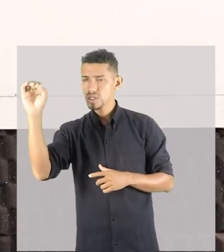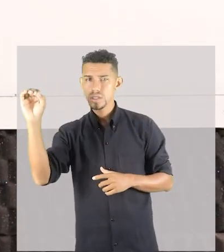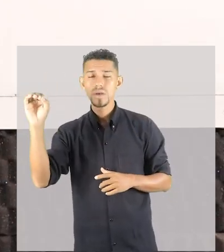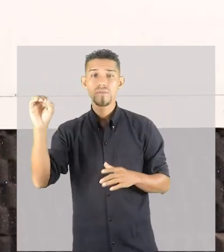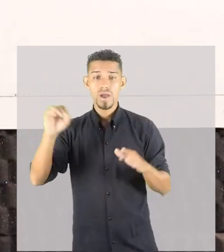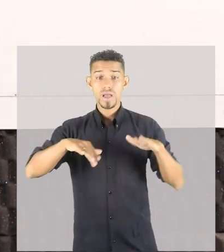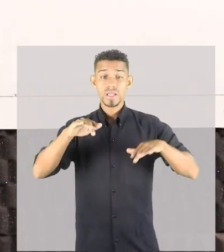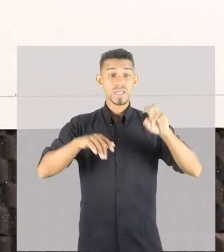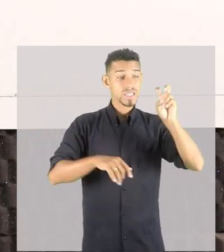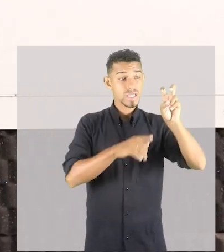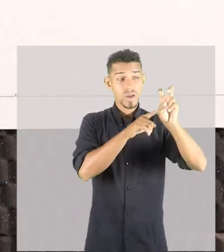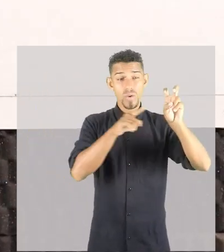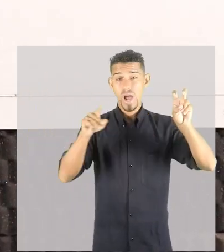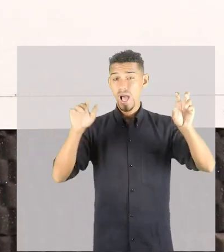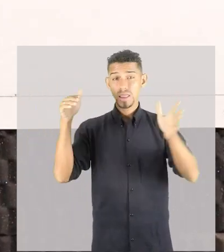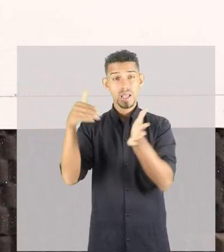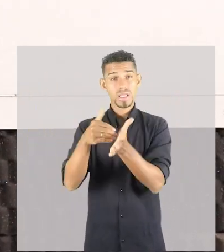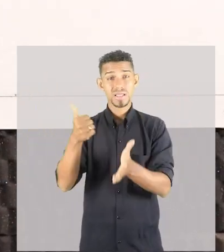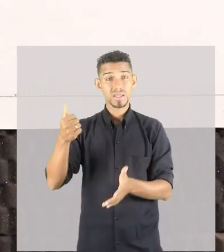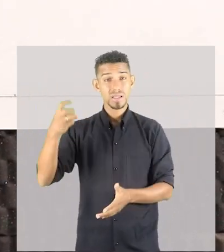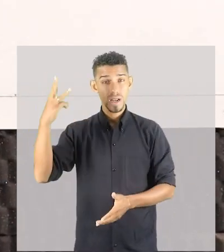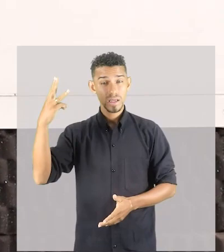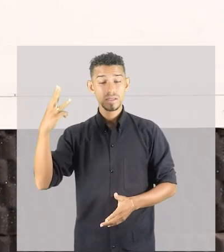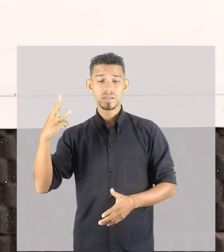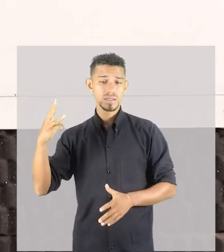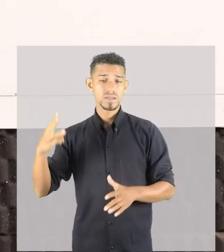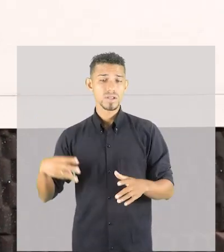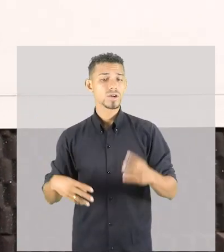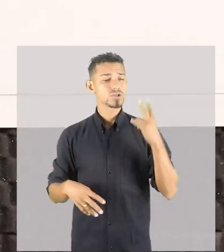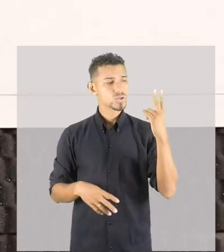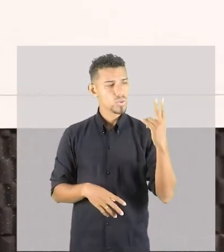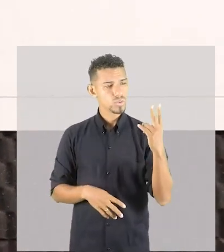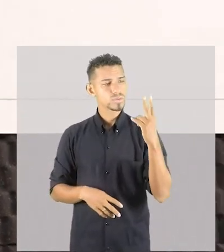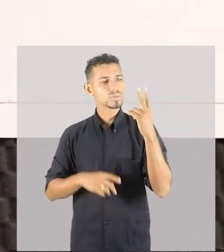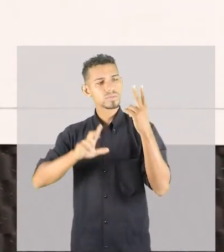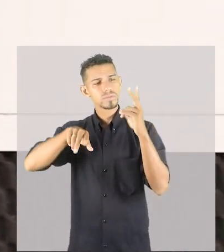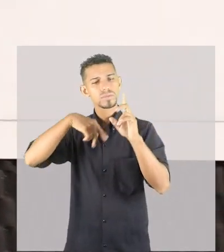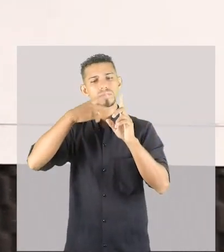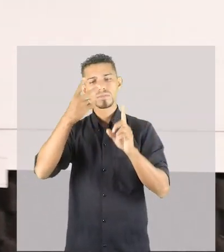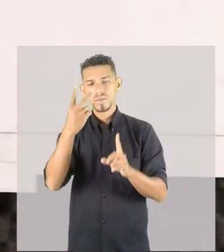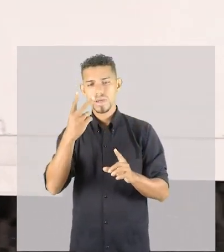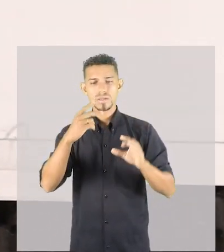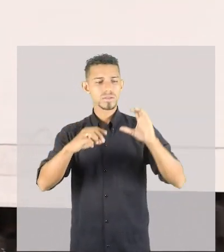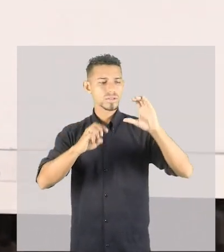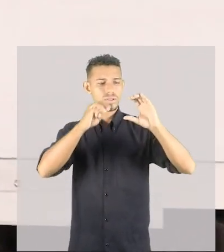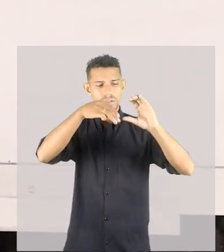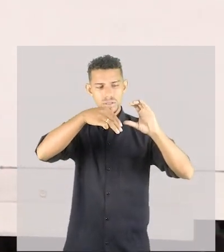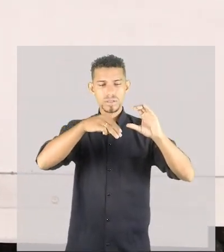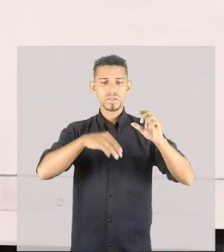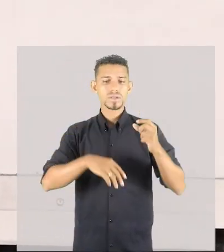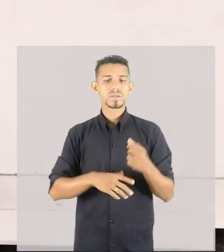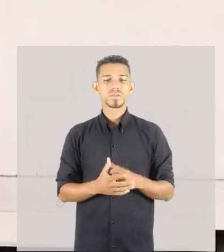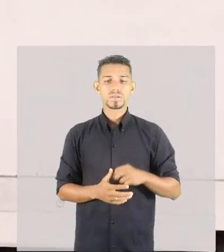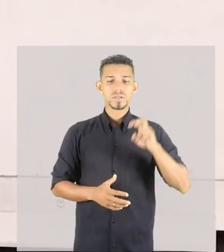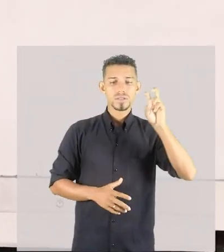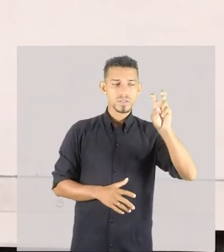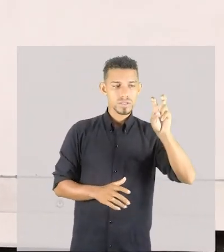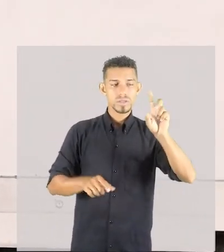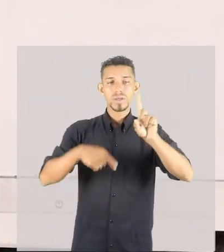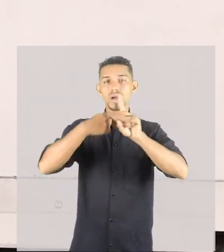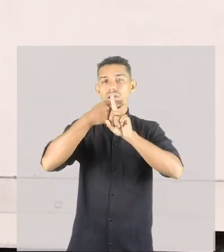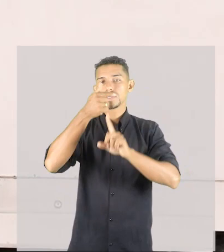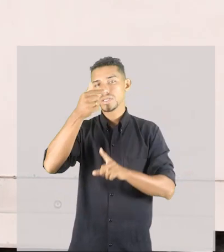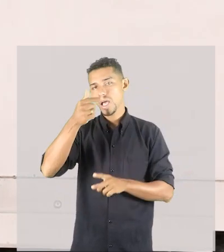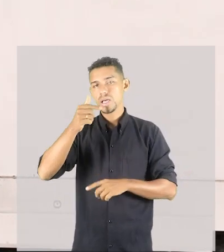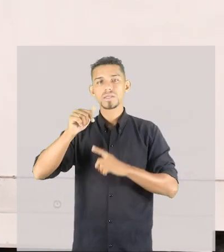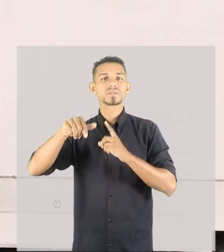aí de 5 até 13, né? Então, vai subindo de 2 em 2 centímetros, certo? Vai de 5, 7,